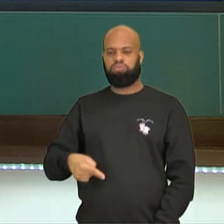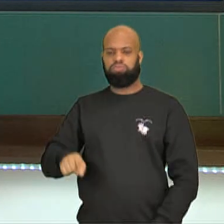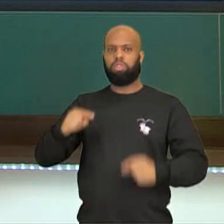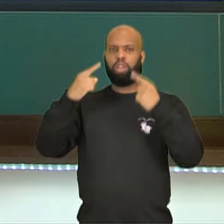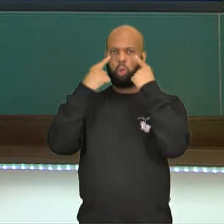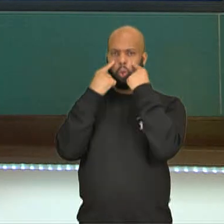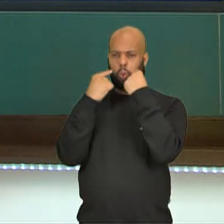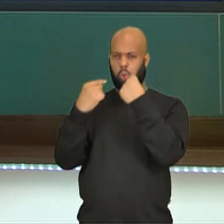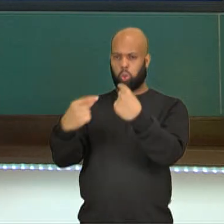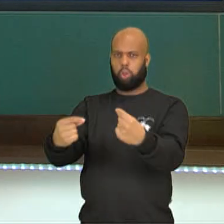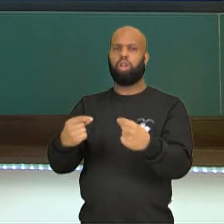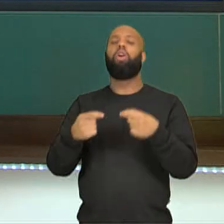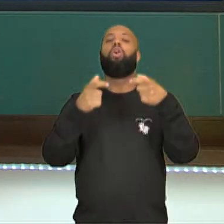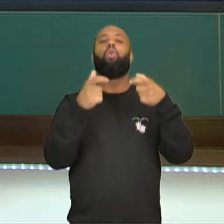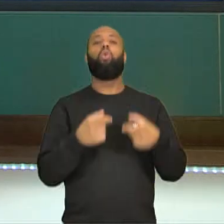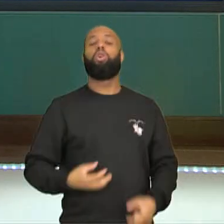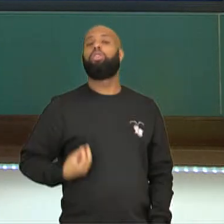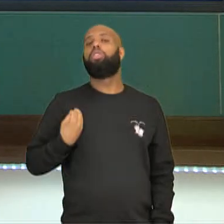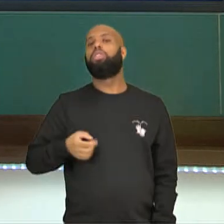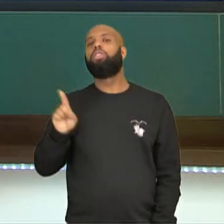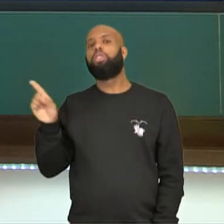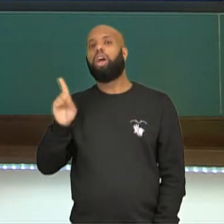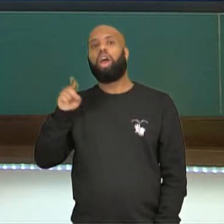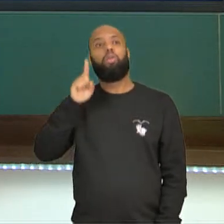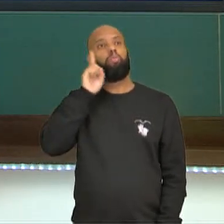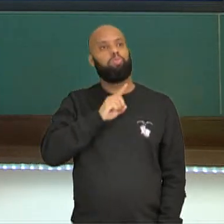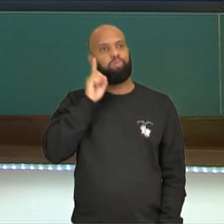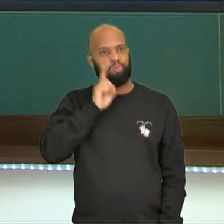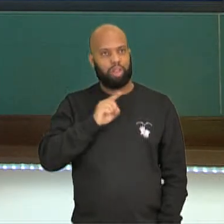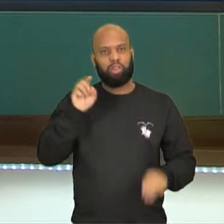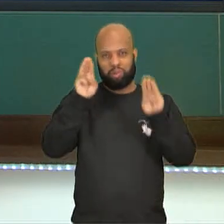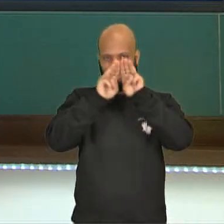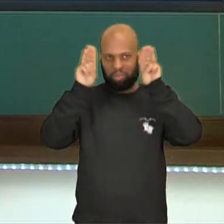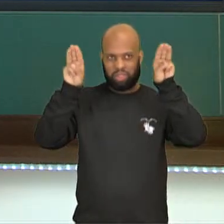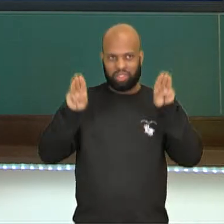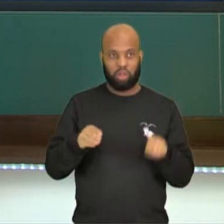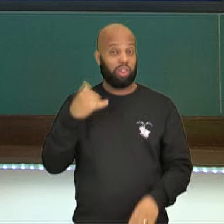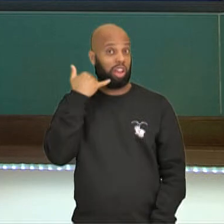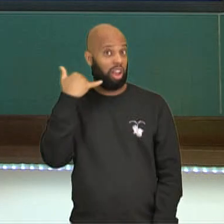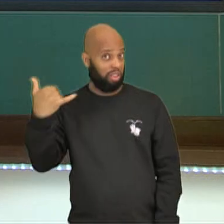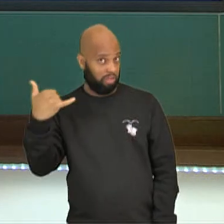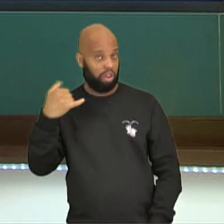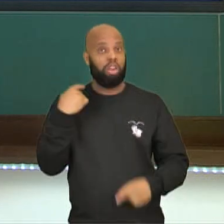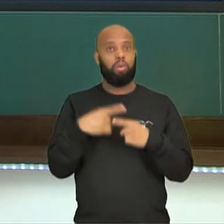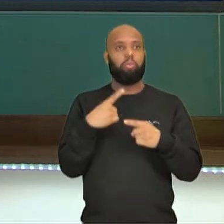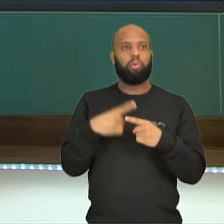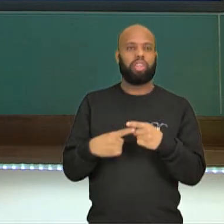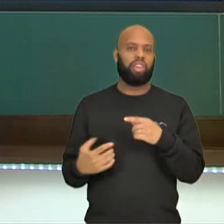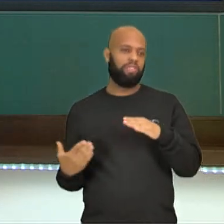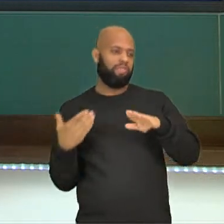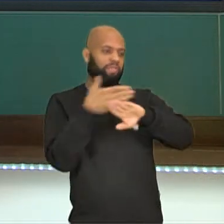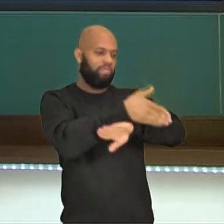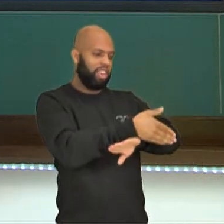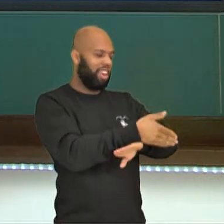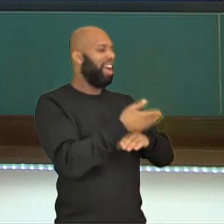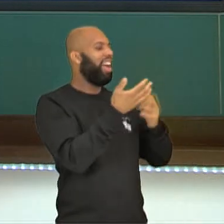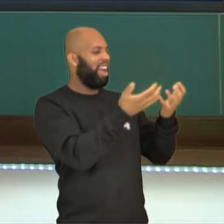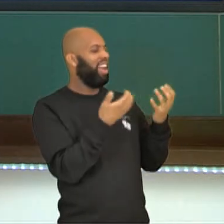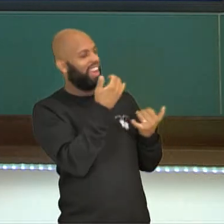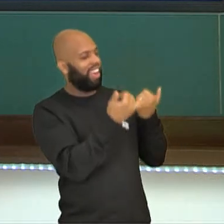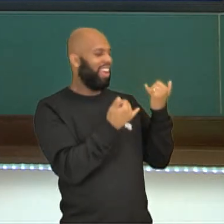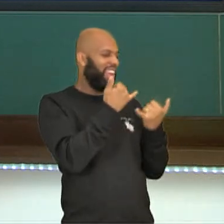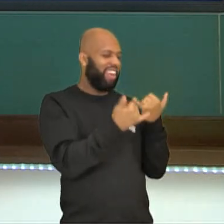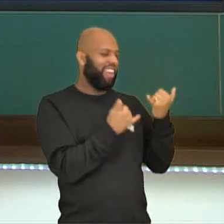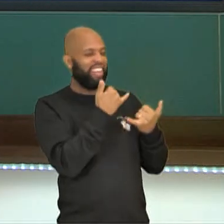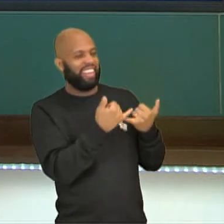da Geórgia, na Califórnia, Estados Unidos. Então, só para vocês entenderem por que vieram para cá, não vieram para curtir, não. Ah, vou curtir um